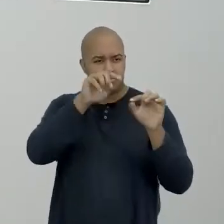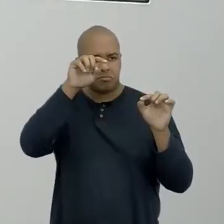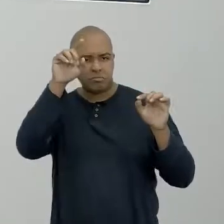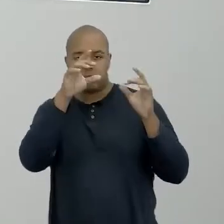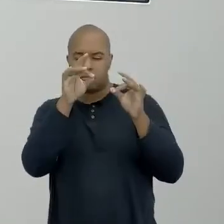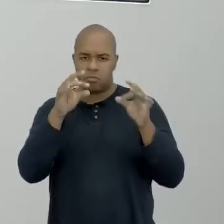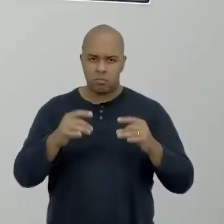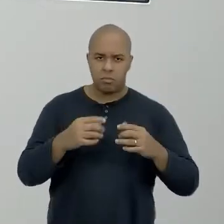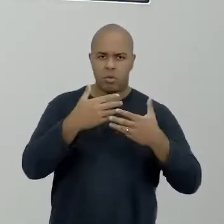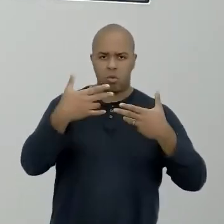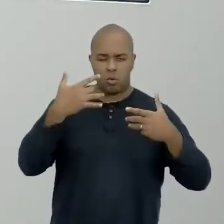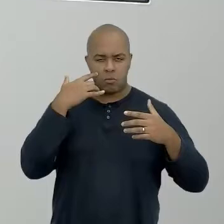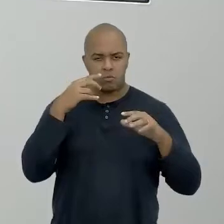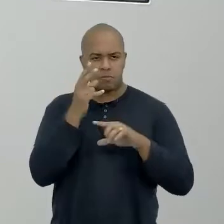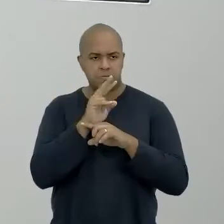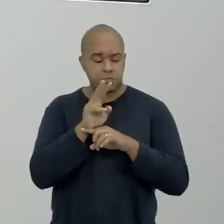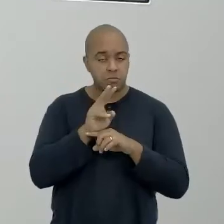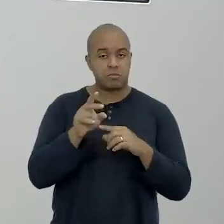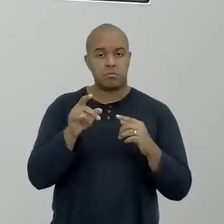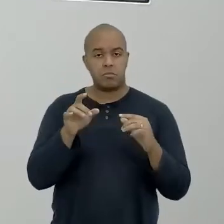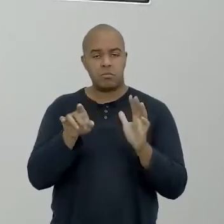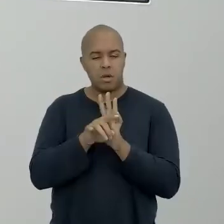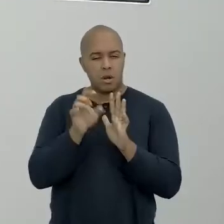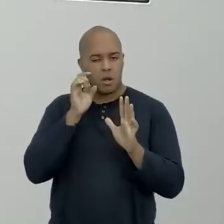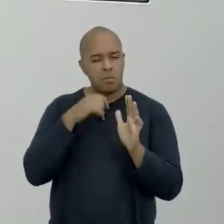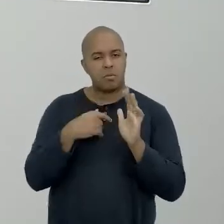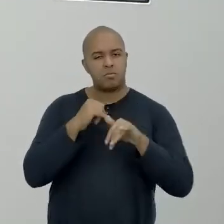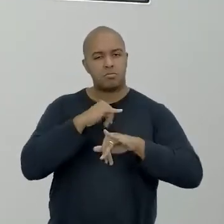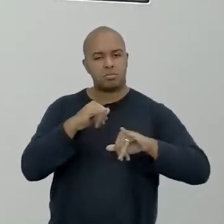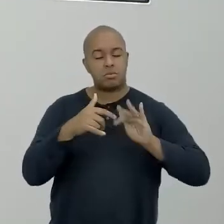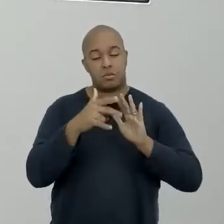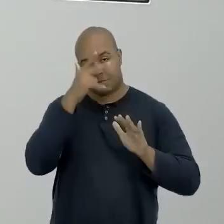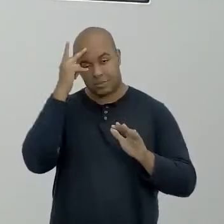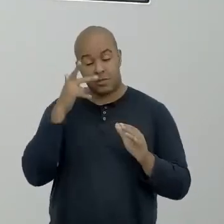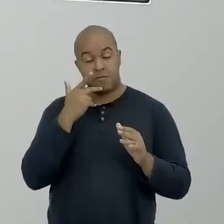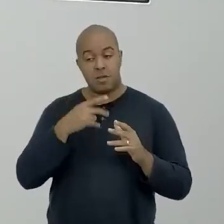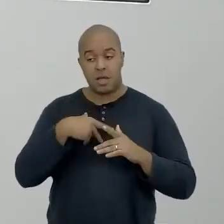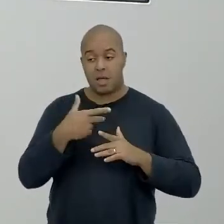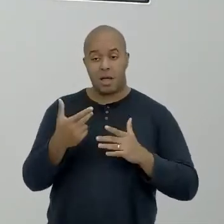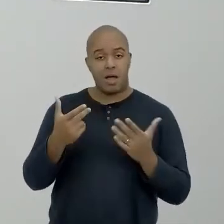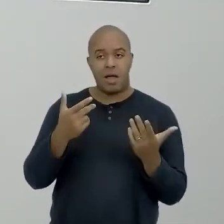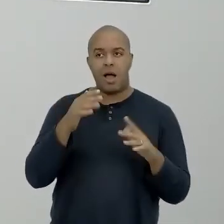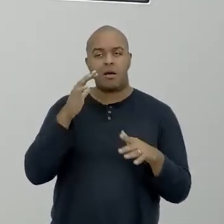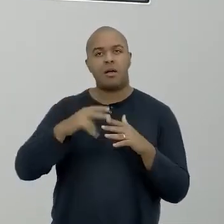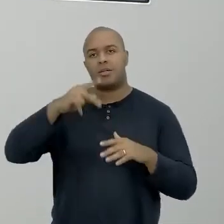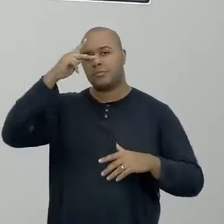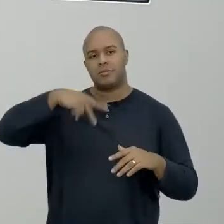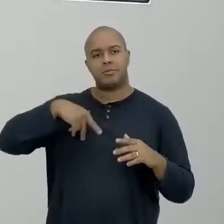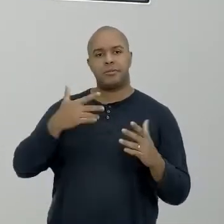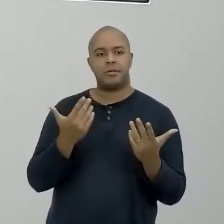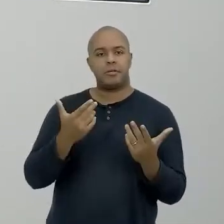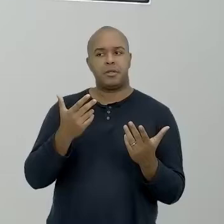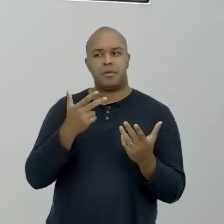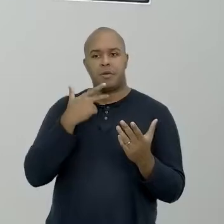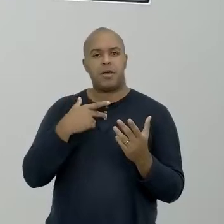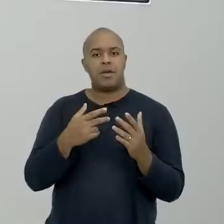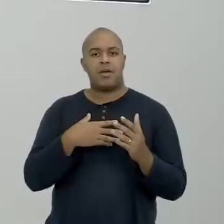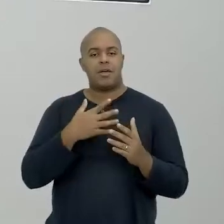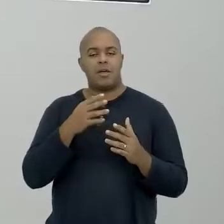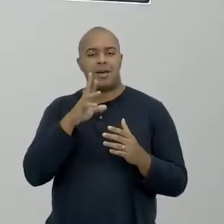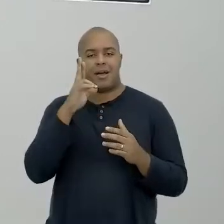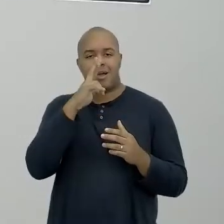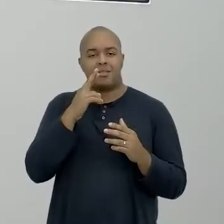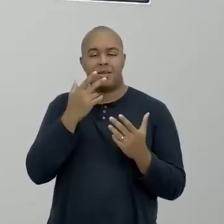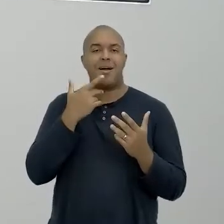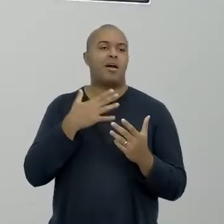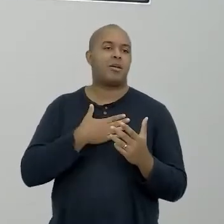os índices realmente da declaração, né, que as pessoas se declaram, autodeclaram racialmente, né?